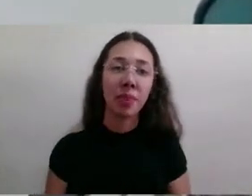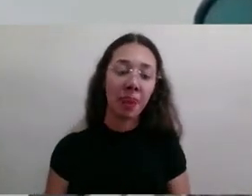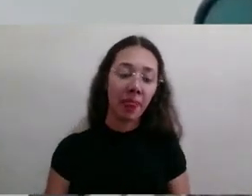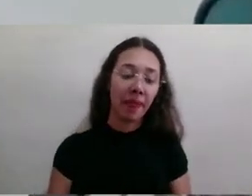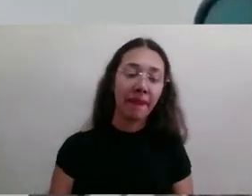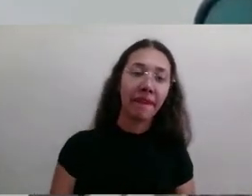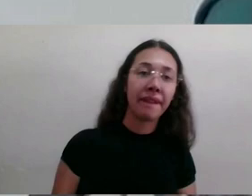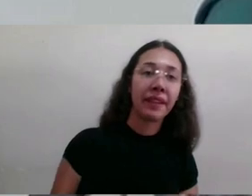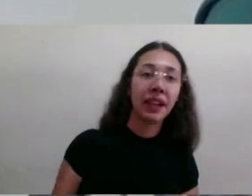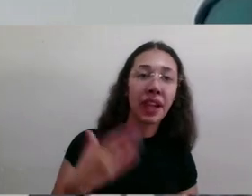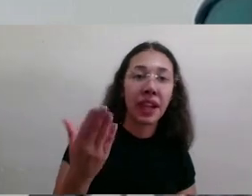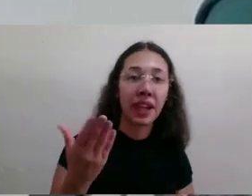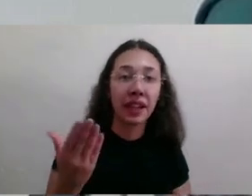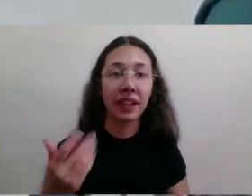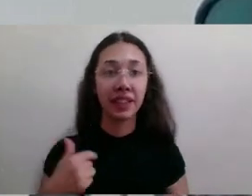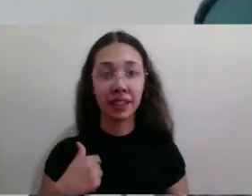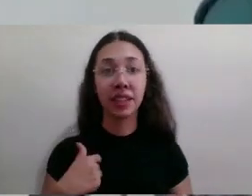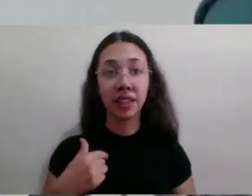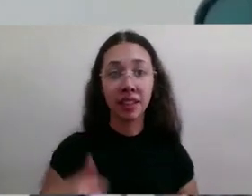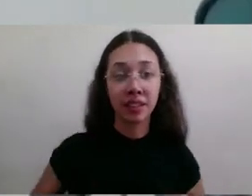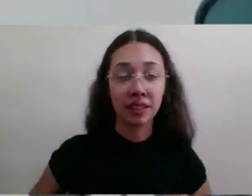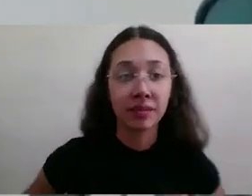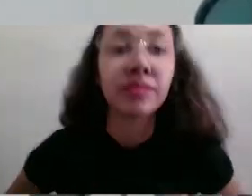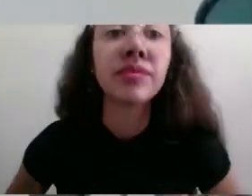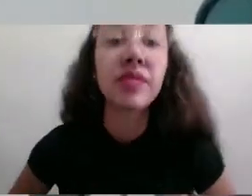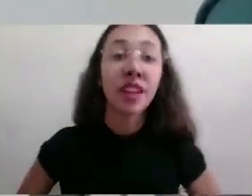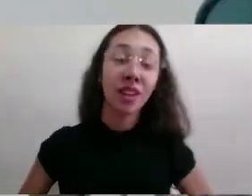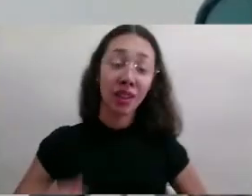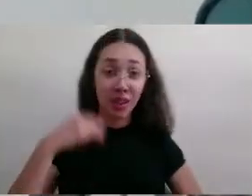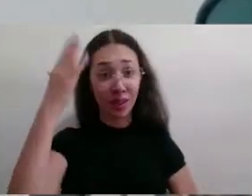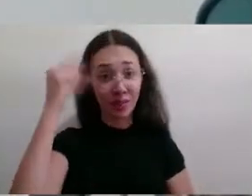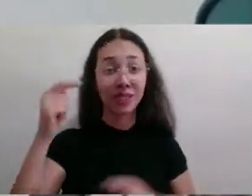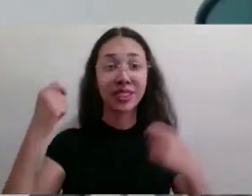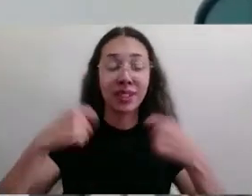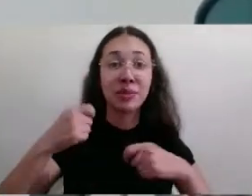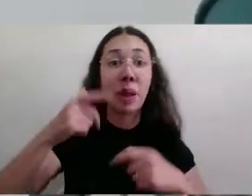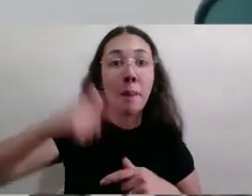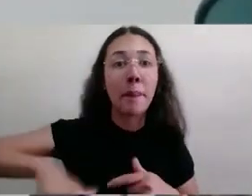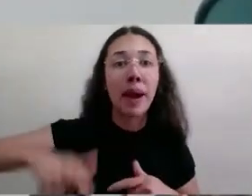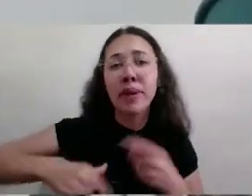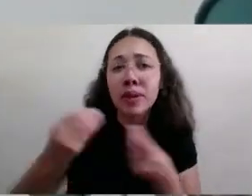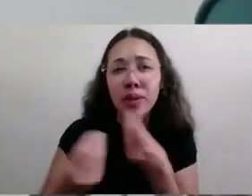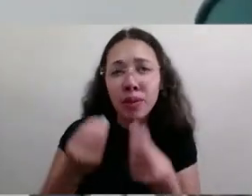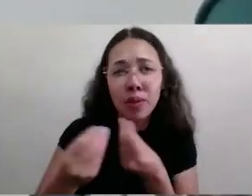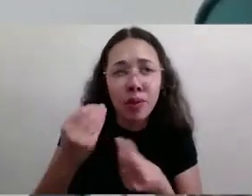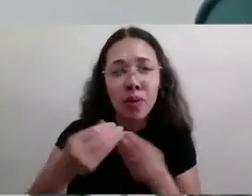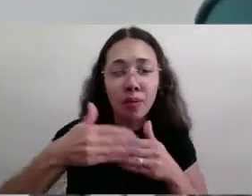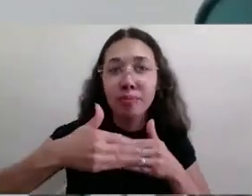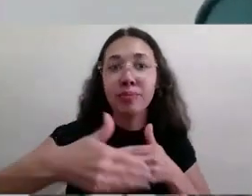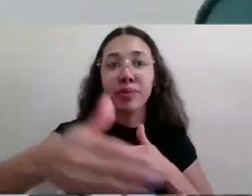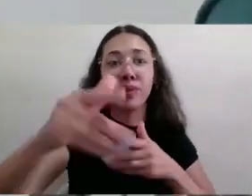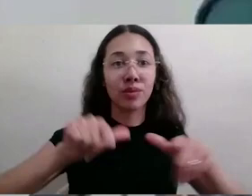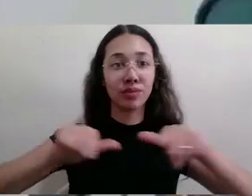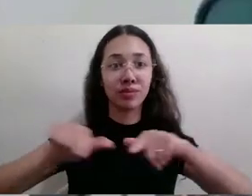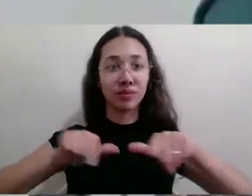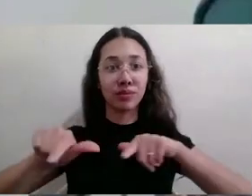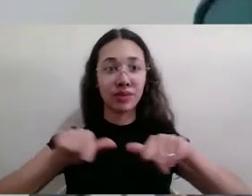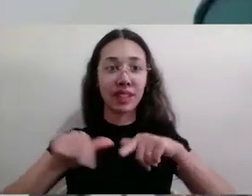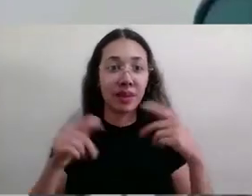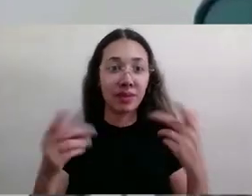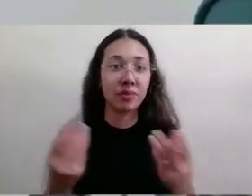Eu sei que a expectativa é de que a gente trouxesse dados mais objetivos, de como vai funcionar aqui de agora para frente, não são